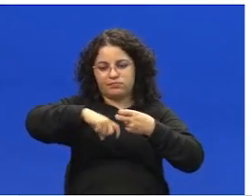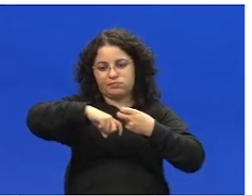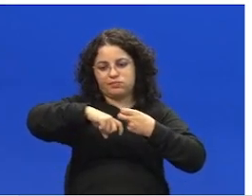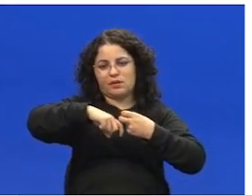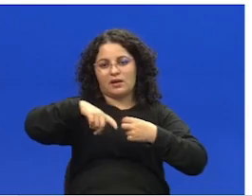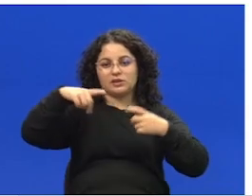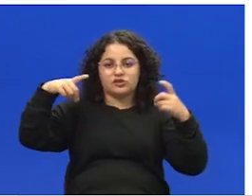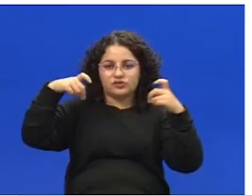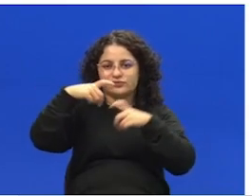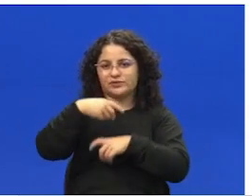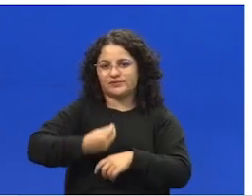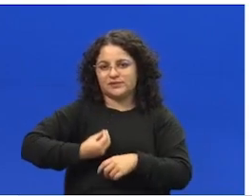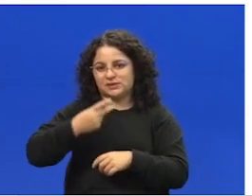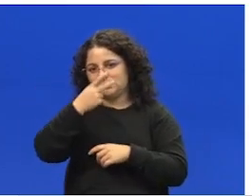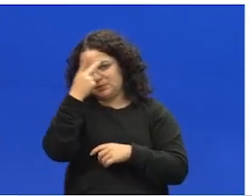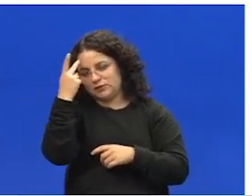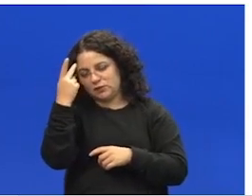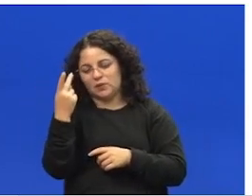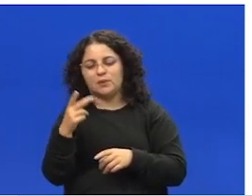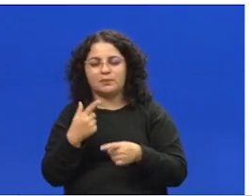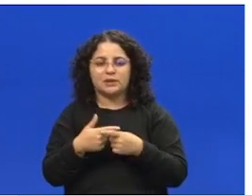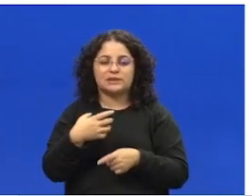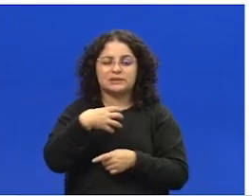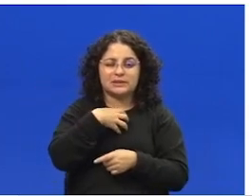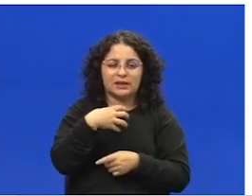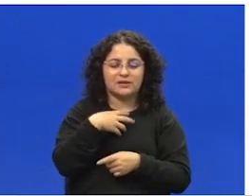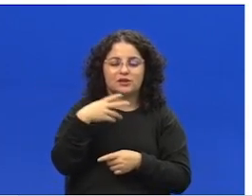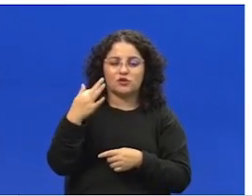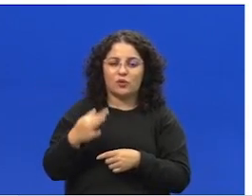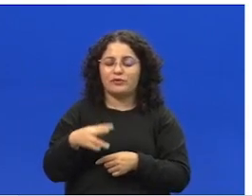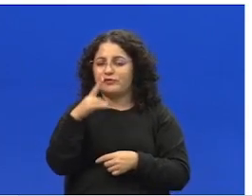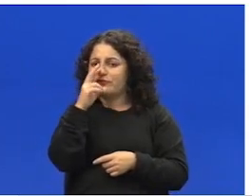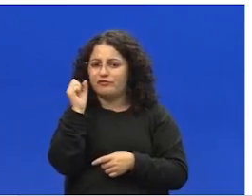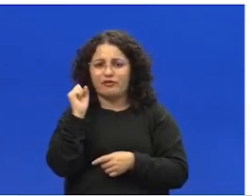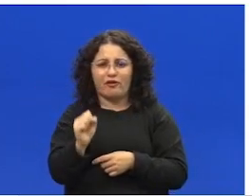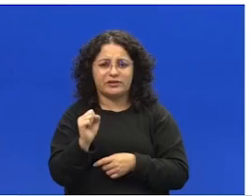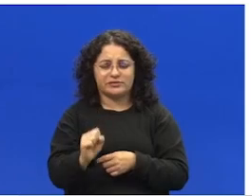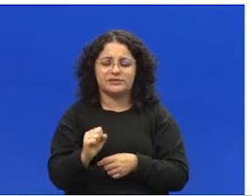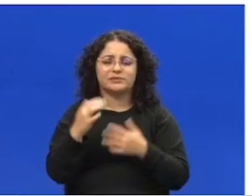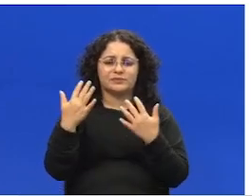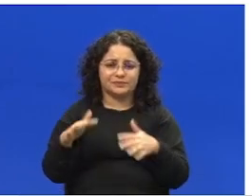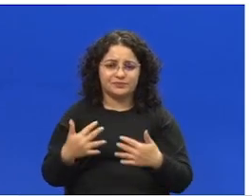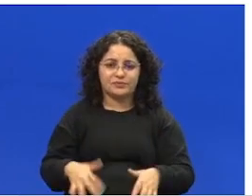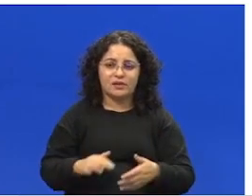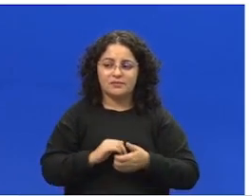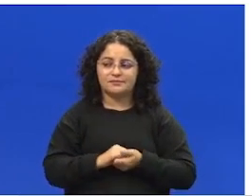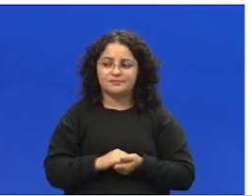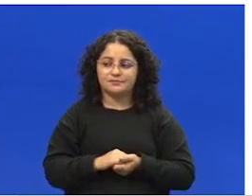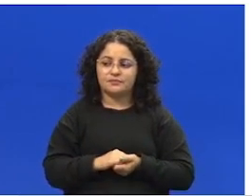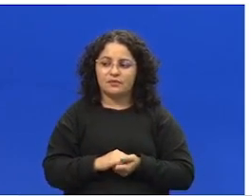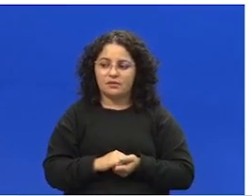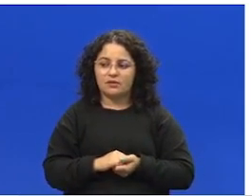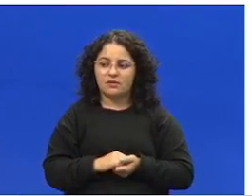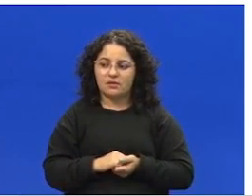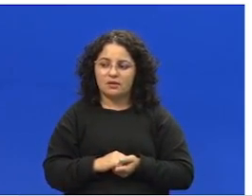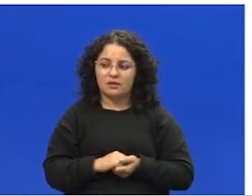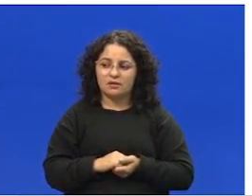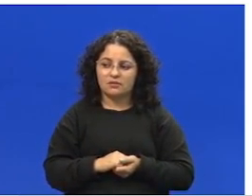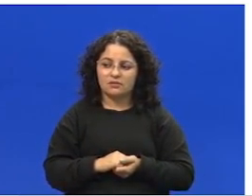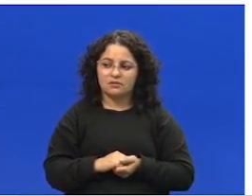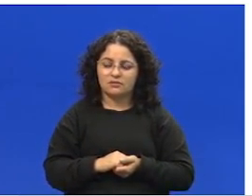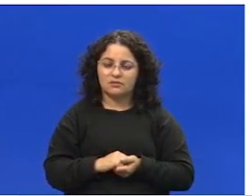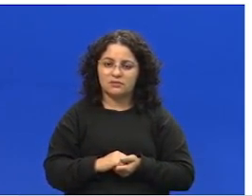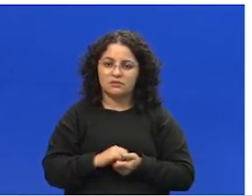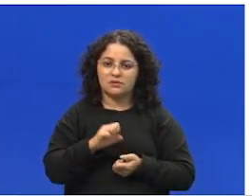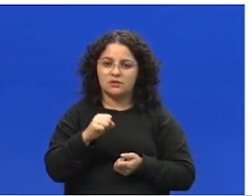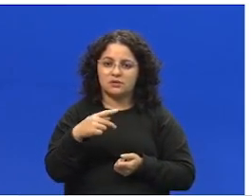muito a vida do paciente, com todos os sintomas que vêm em decorrência dessa lesão. A espondilólise,